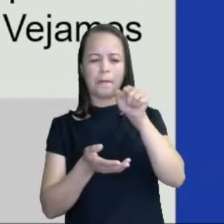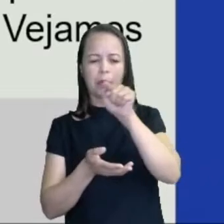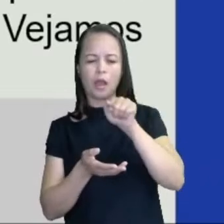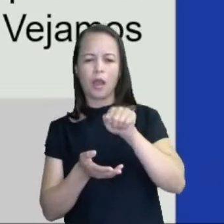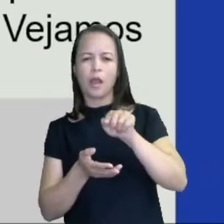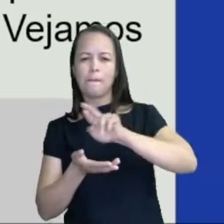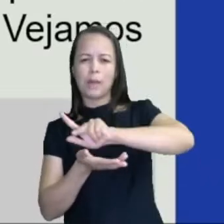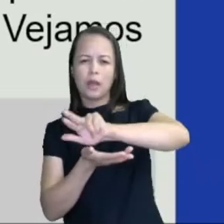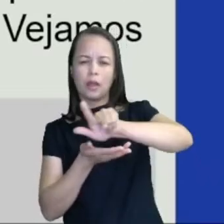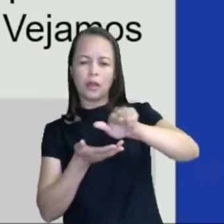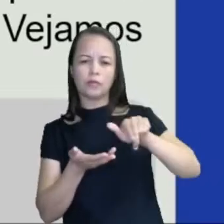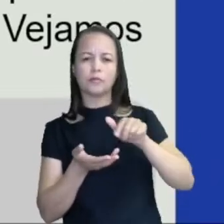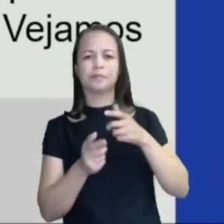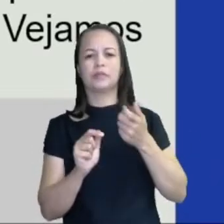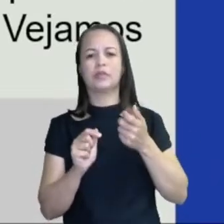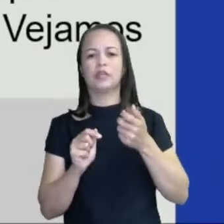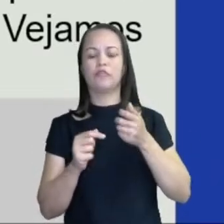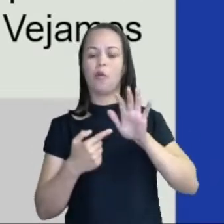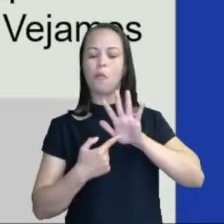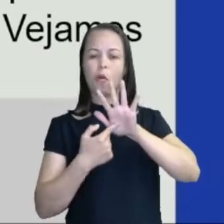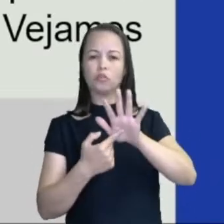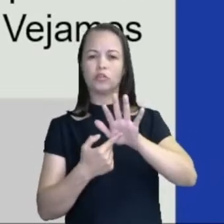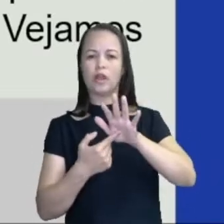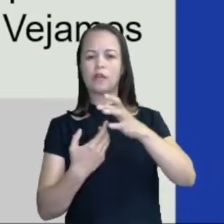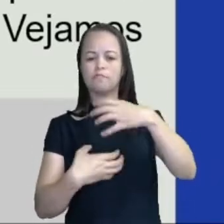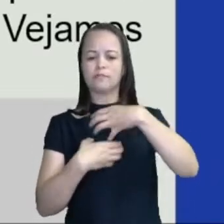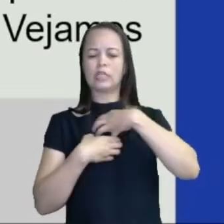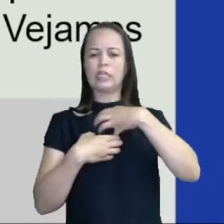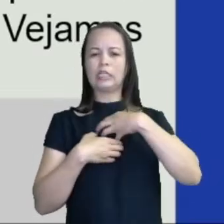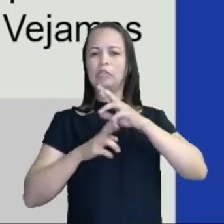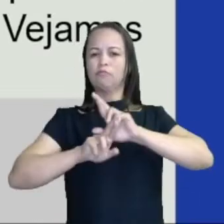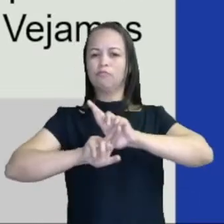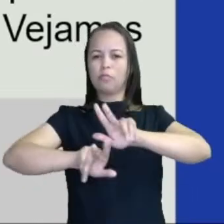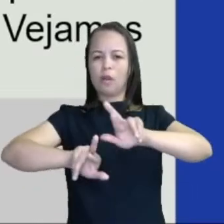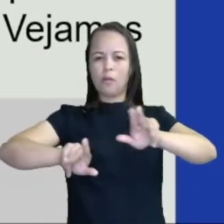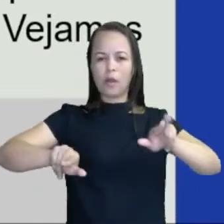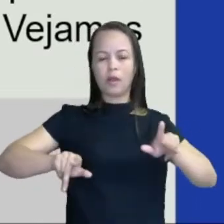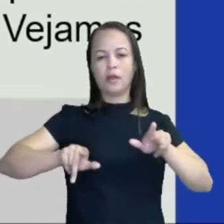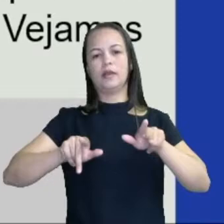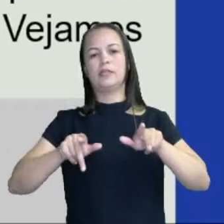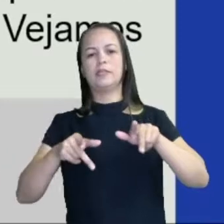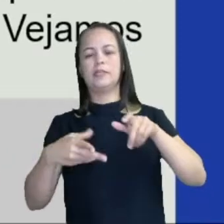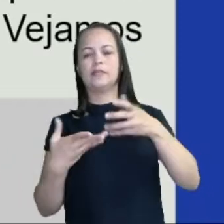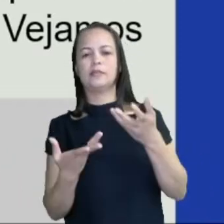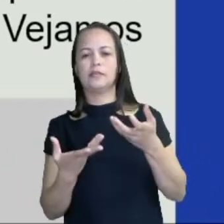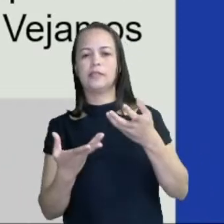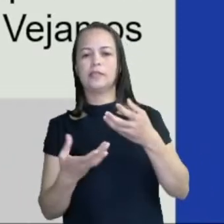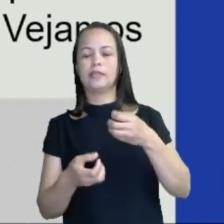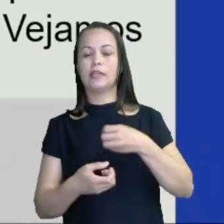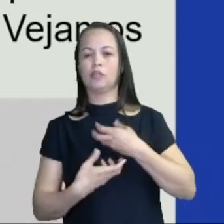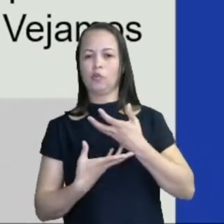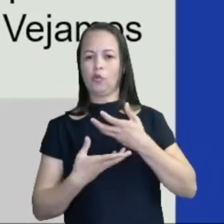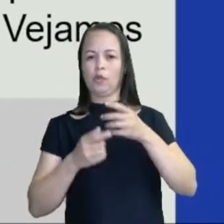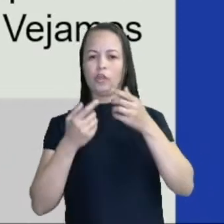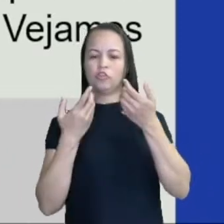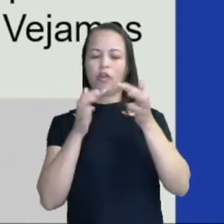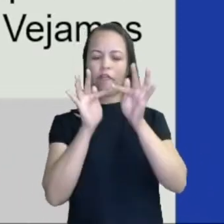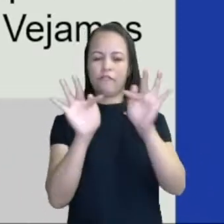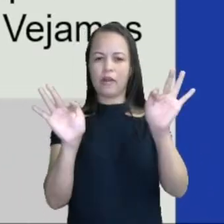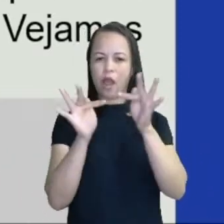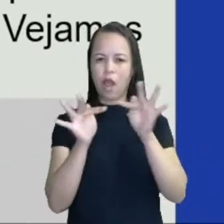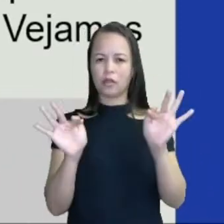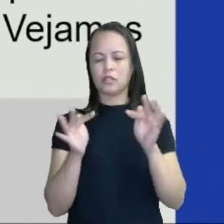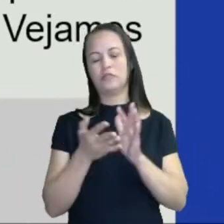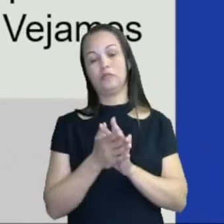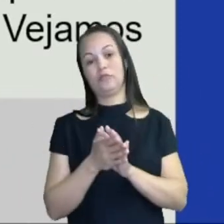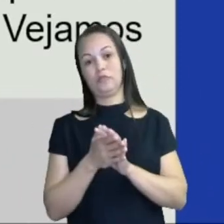vão estabelecer diferentes sentidos e intenções nas frases.